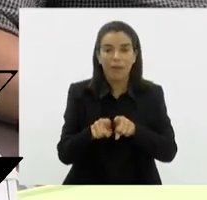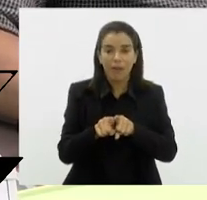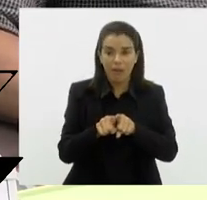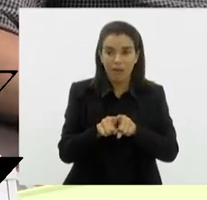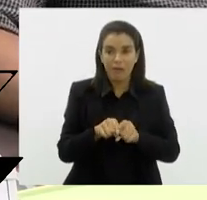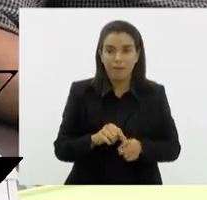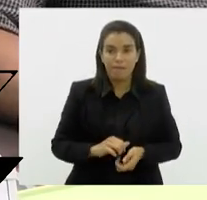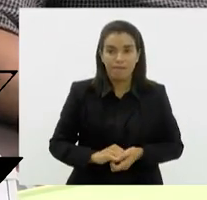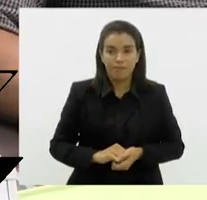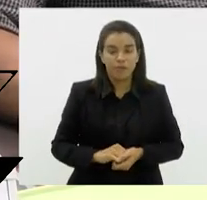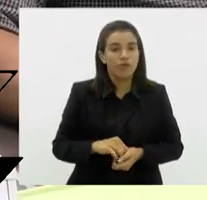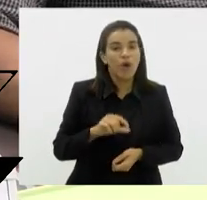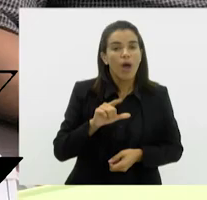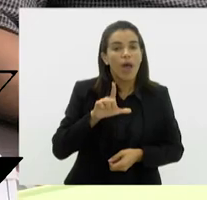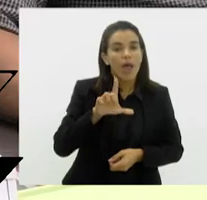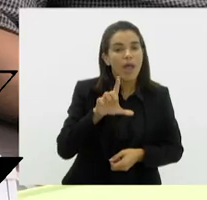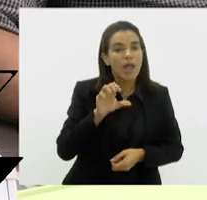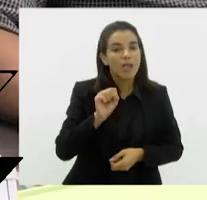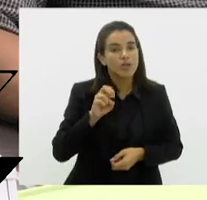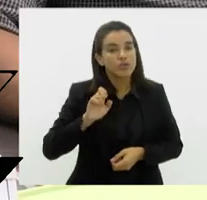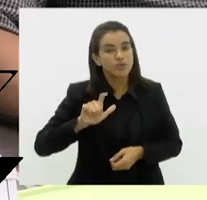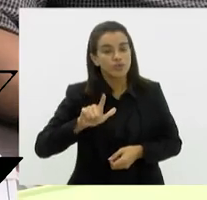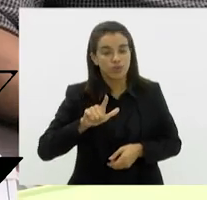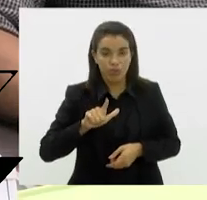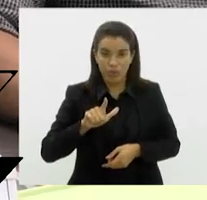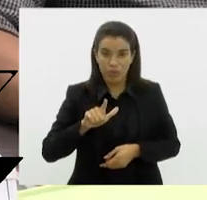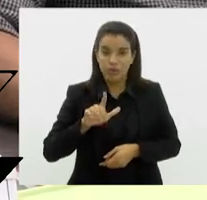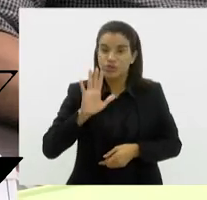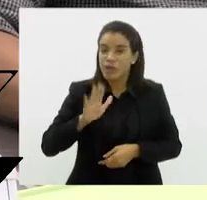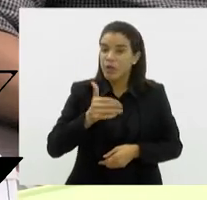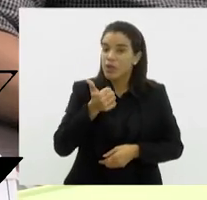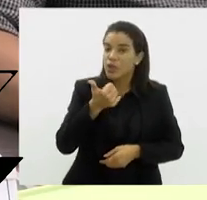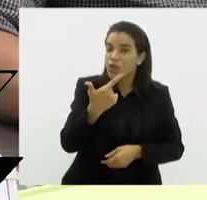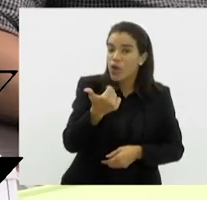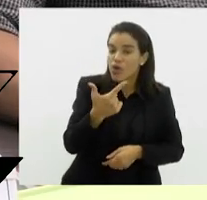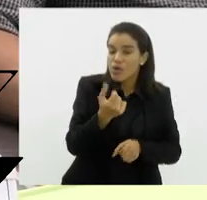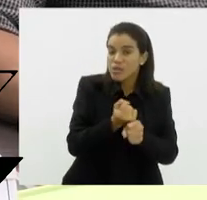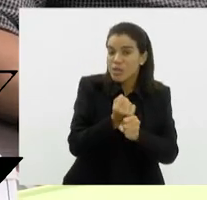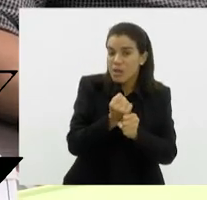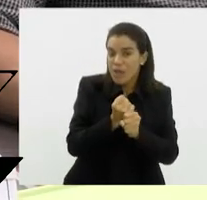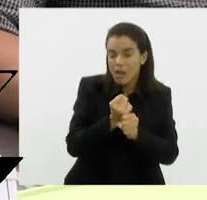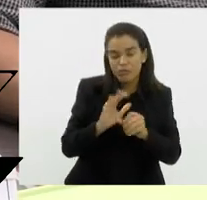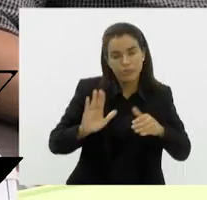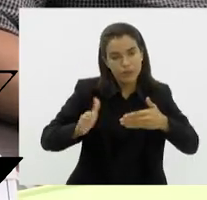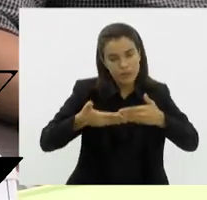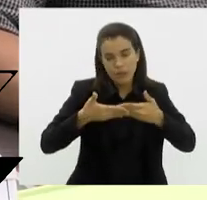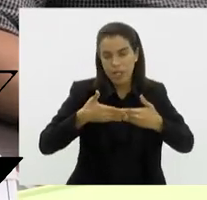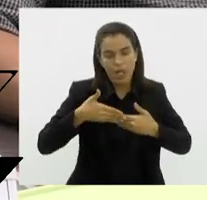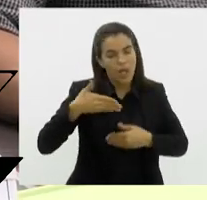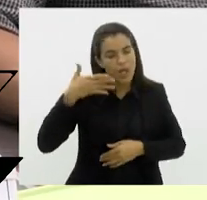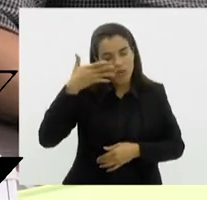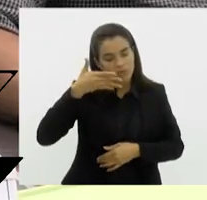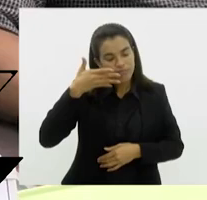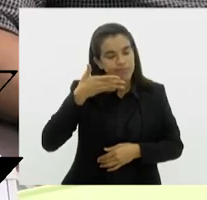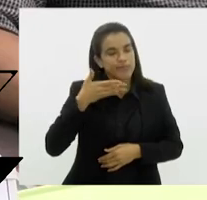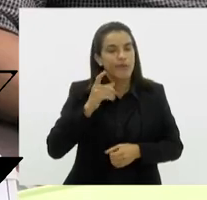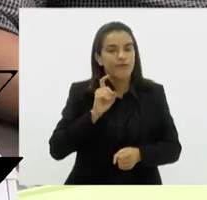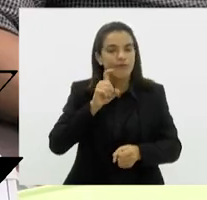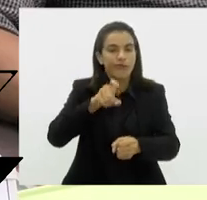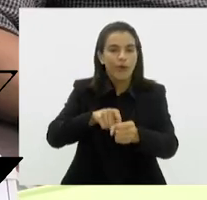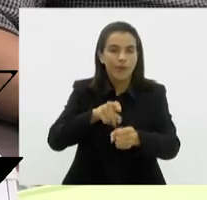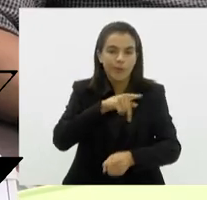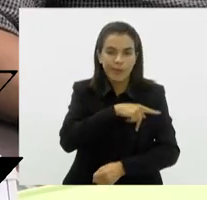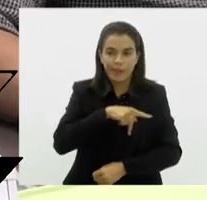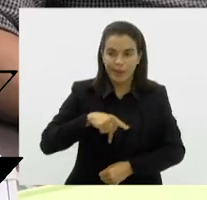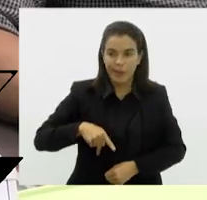que só a Elisul que assinou em 2012. A gente está 12 anos depois. E com isso encerro. E devolvo para o presidente tocar a